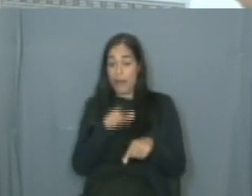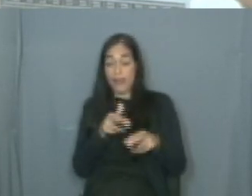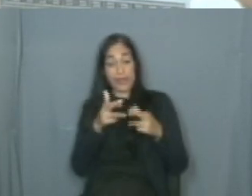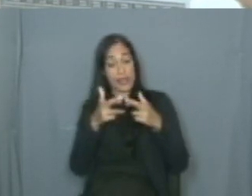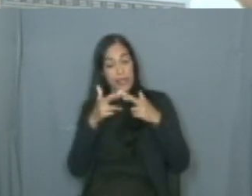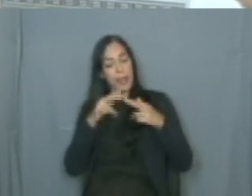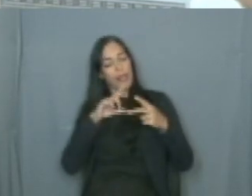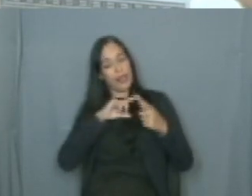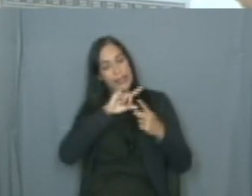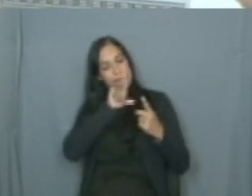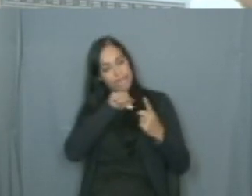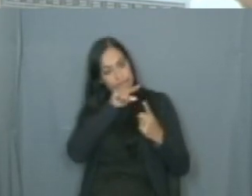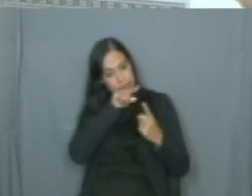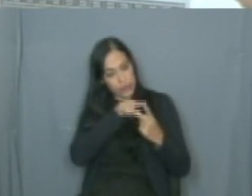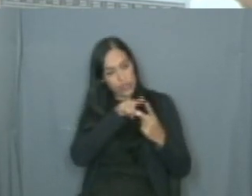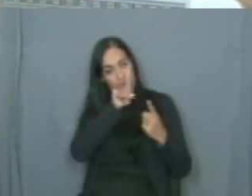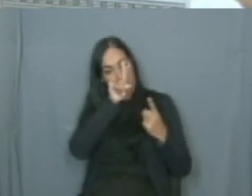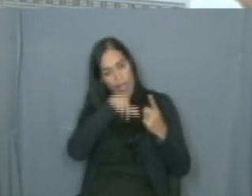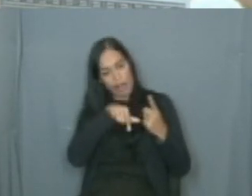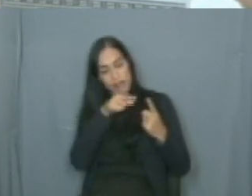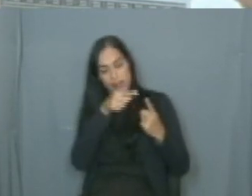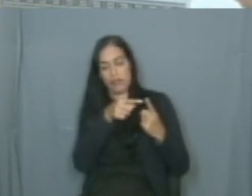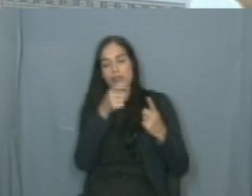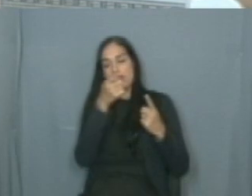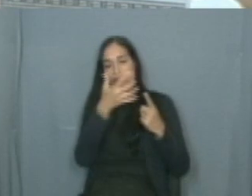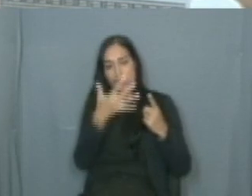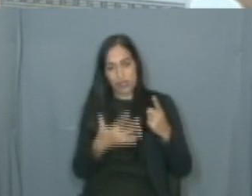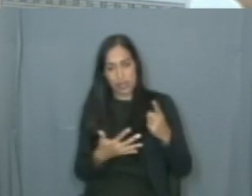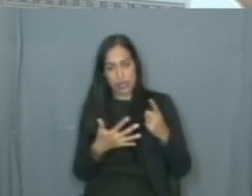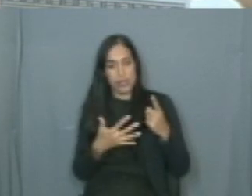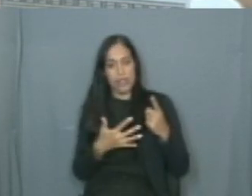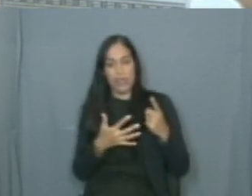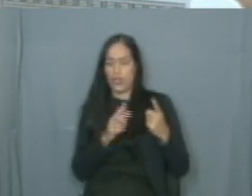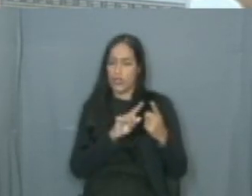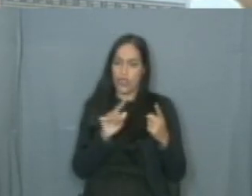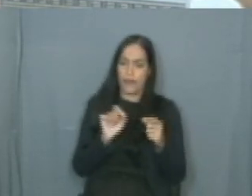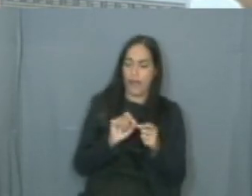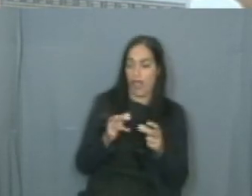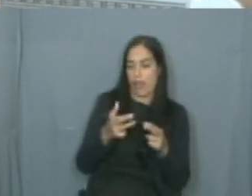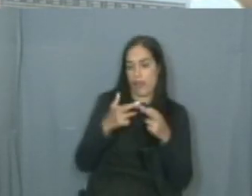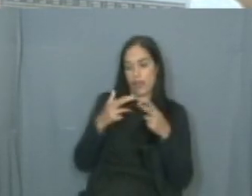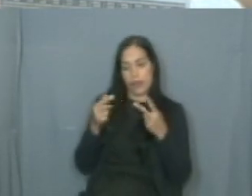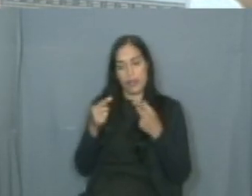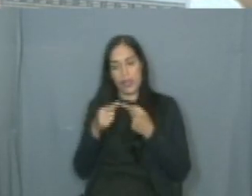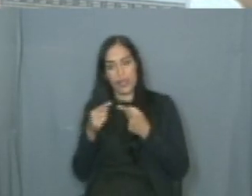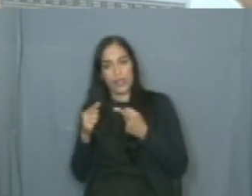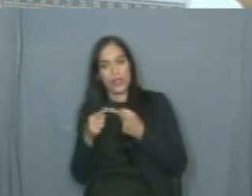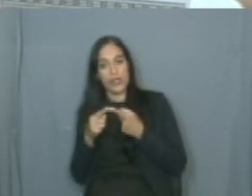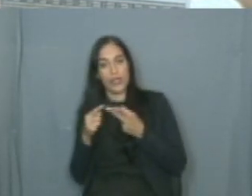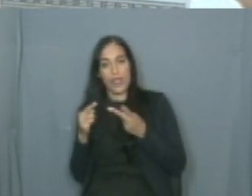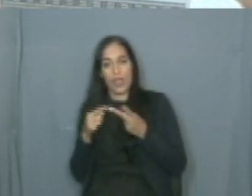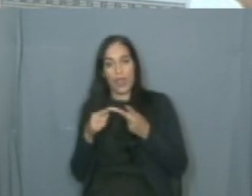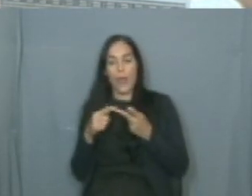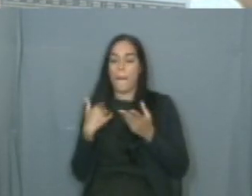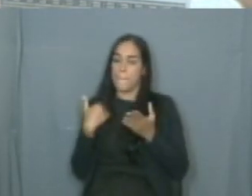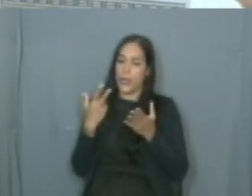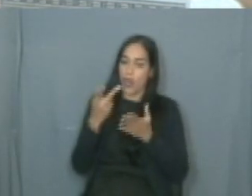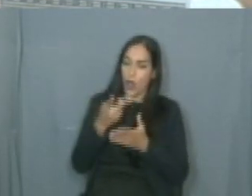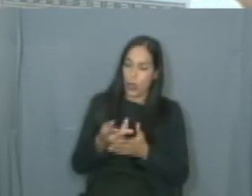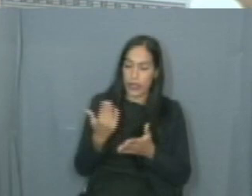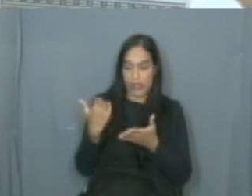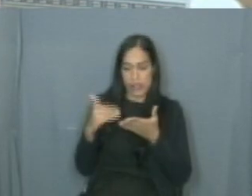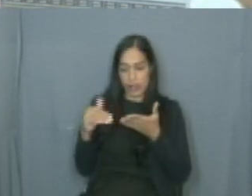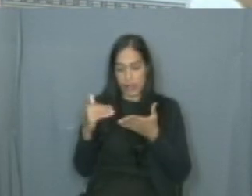direção. E para isso a gente não só faz requerimento, mas a gente procura também a secretária de